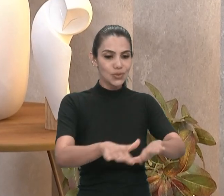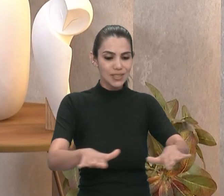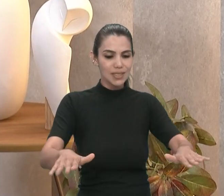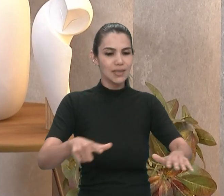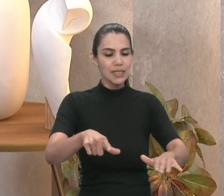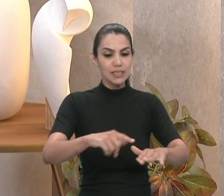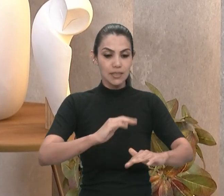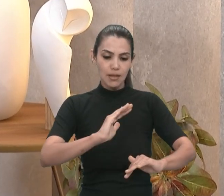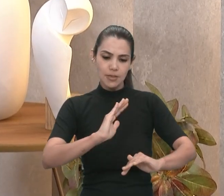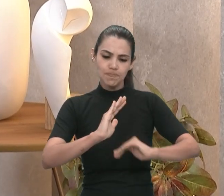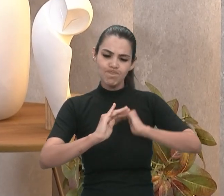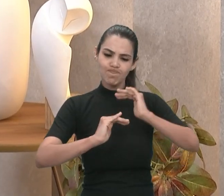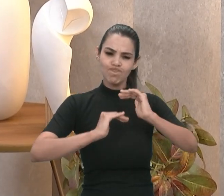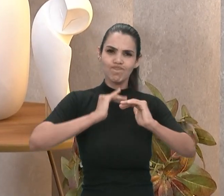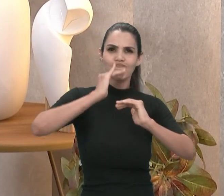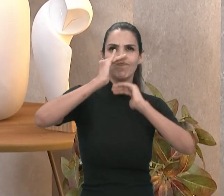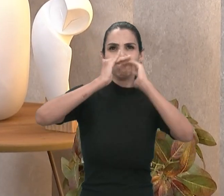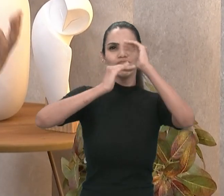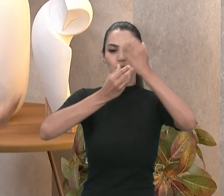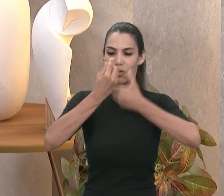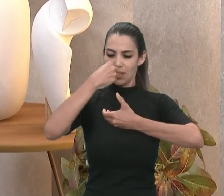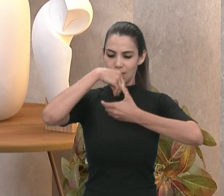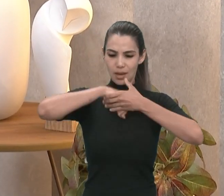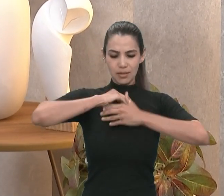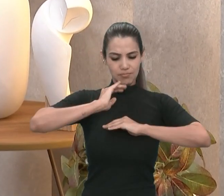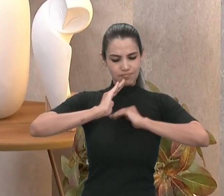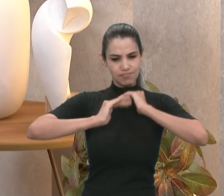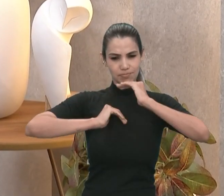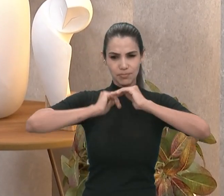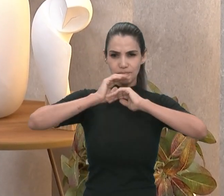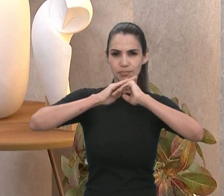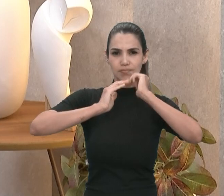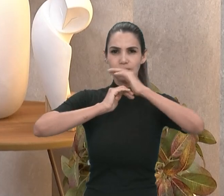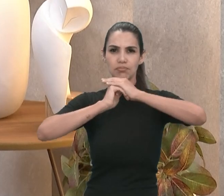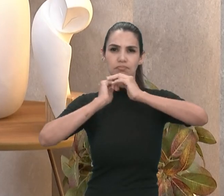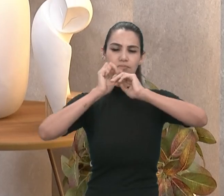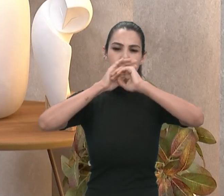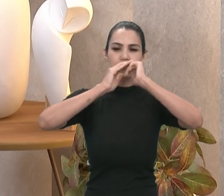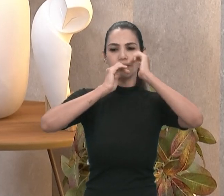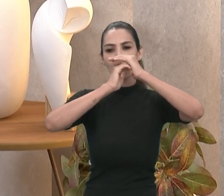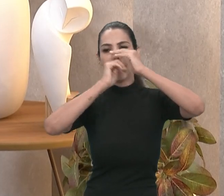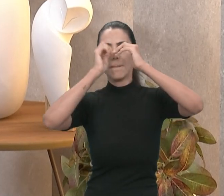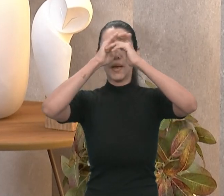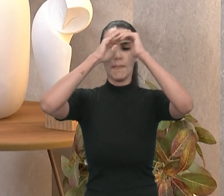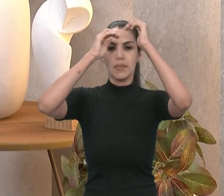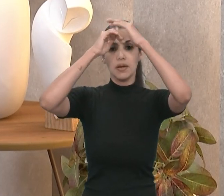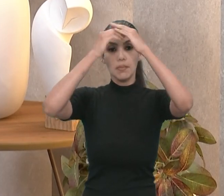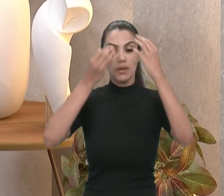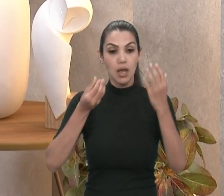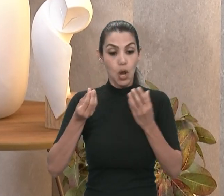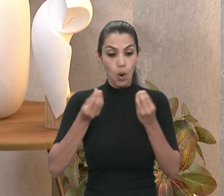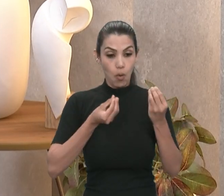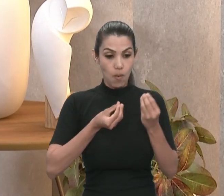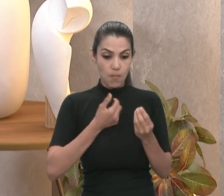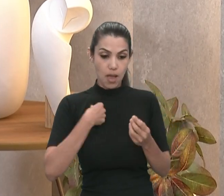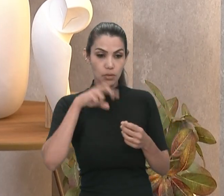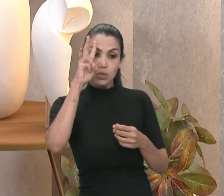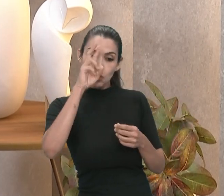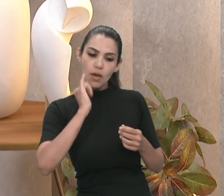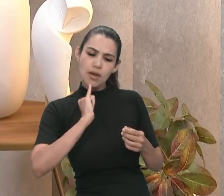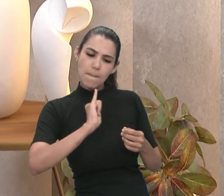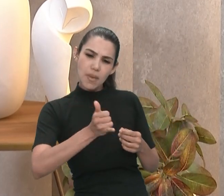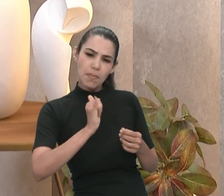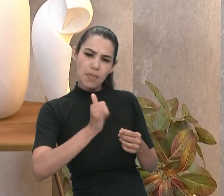daquele ser, daquele pequeno ser, ao longo de toda a sua existência, né? Então, por meio da contação de histórias, da